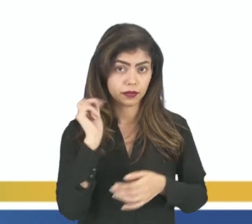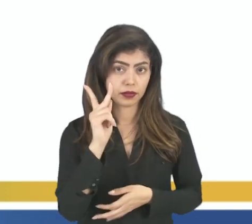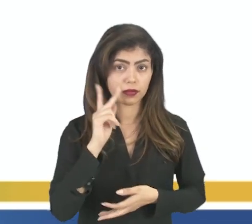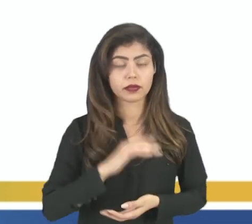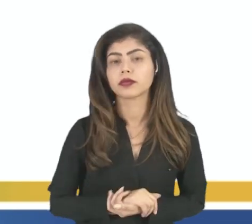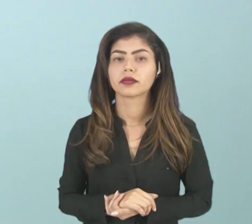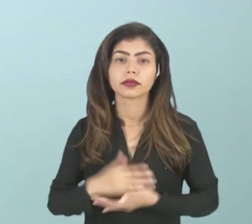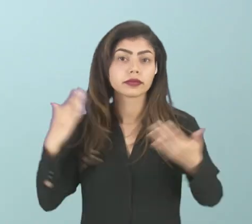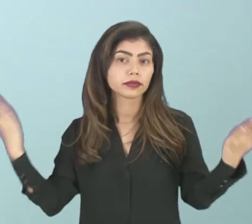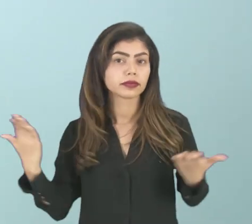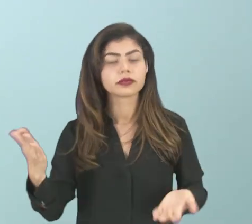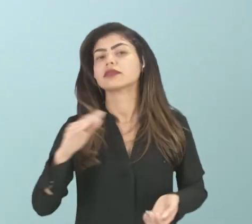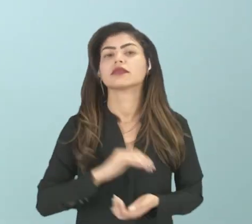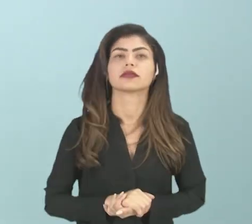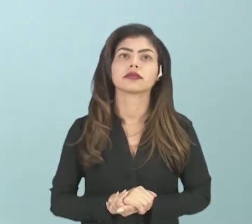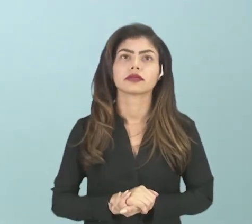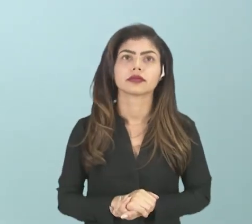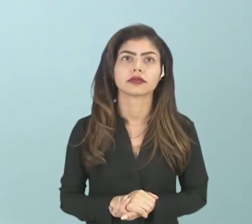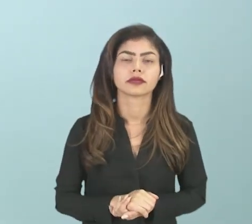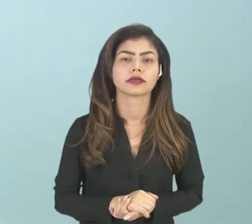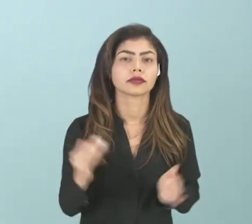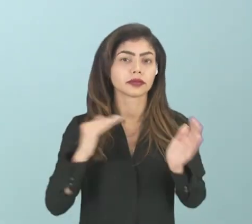Ok? Então, pessoal,